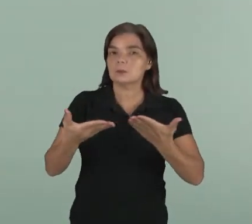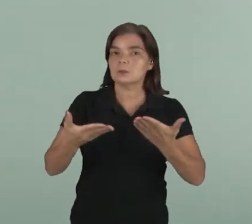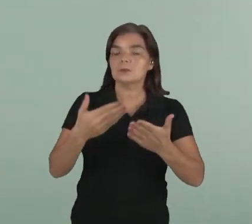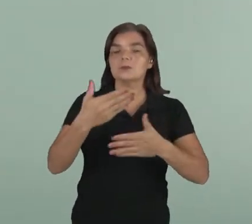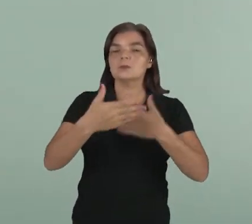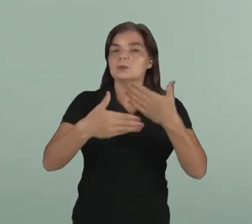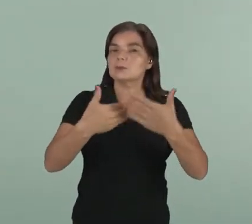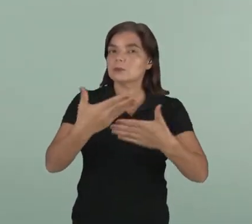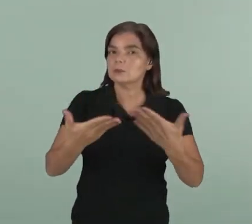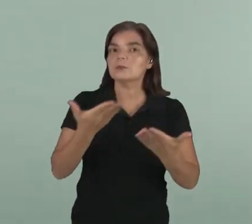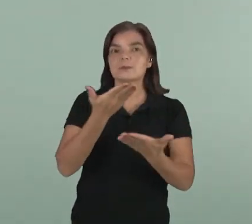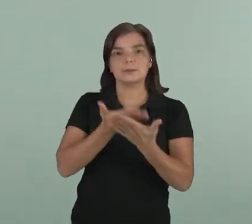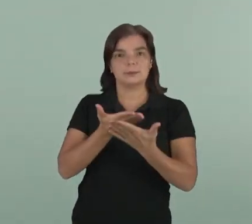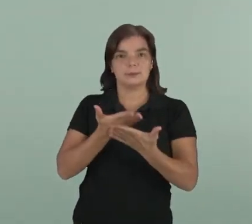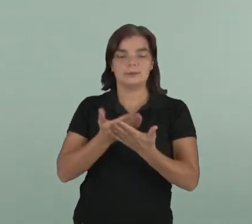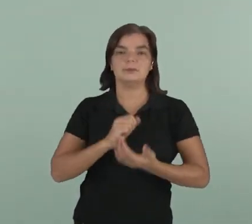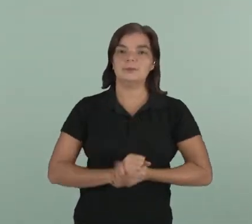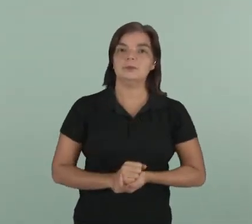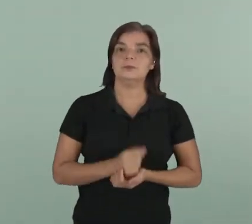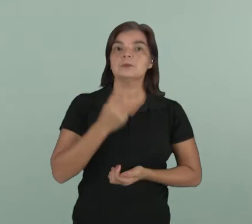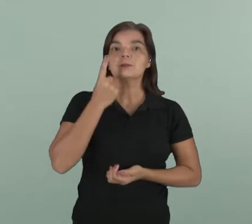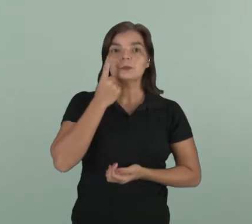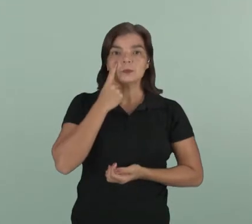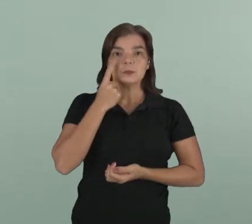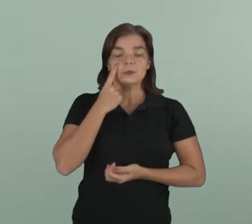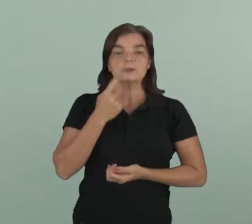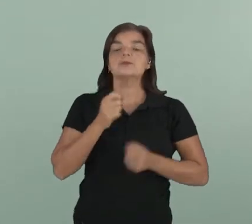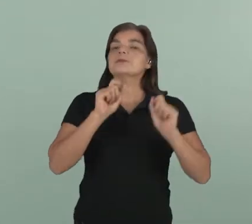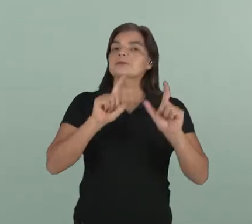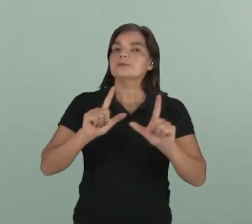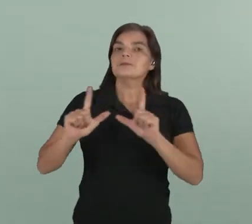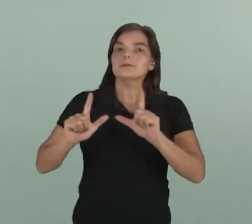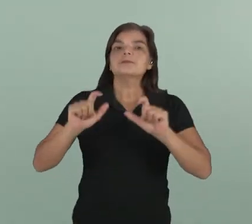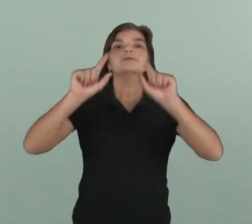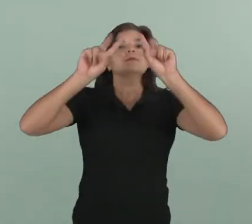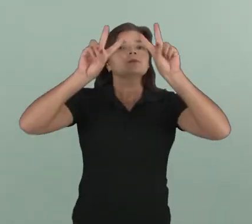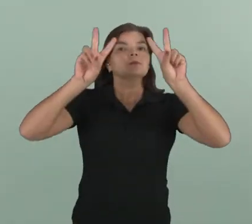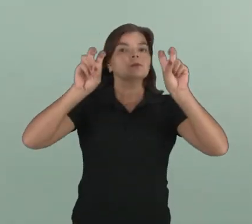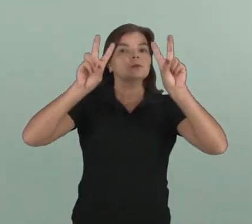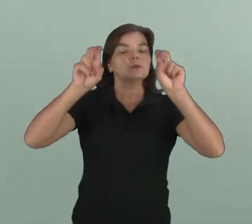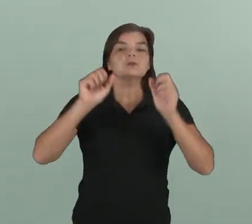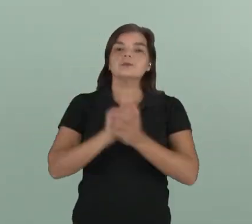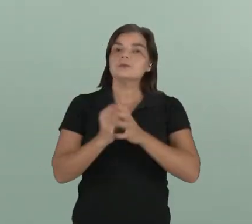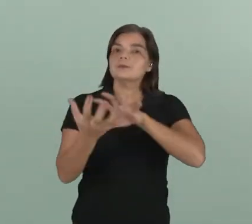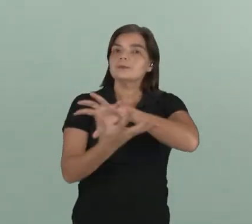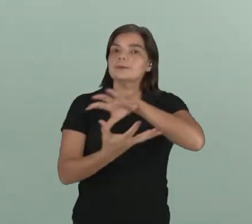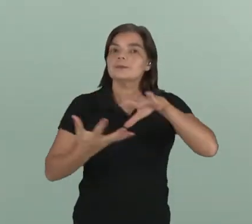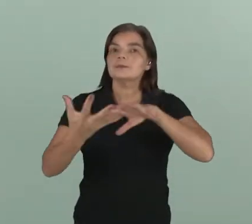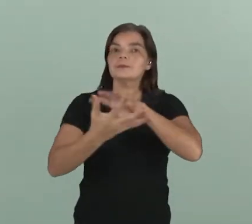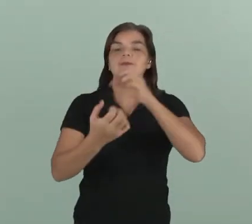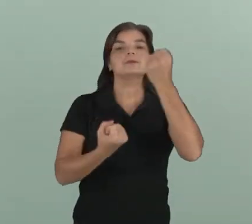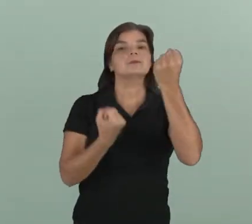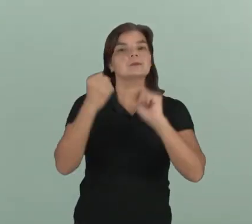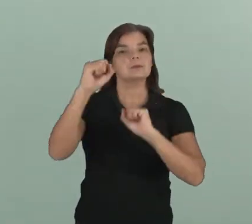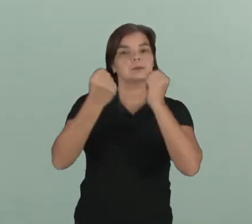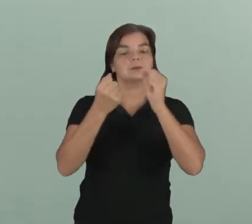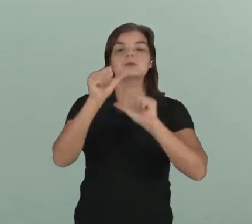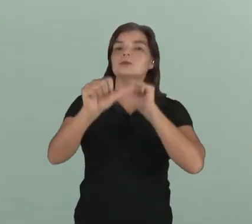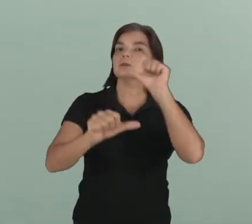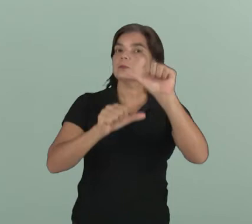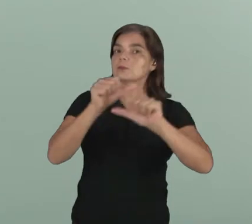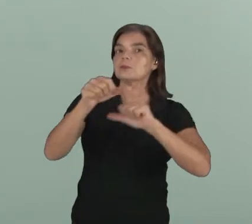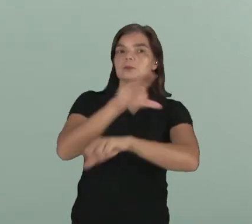ao longo desta videoaula? Iremos tratar a respeito da Revolução Industrial,